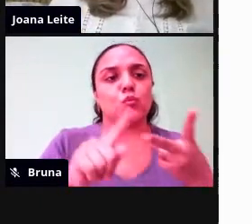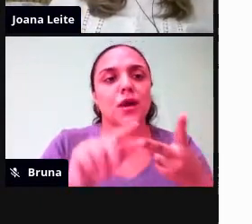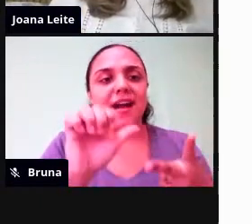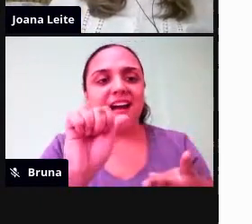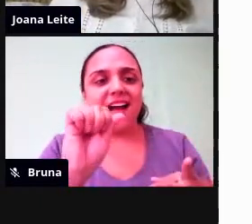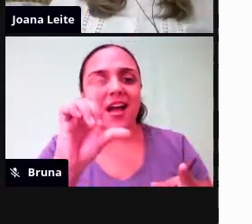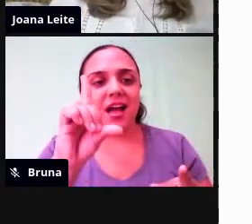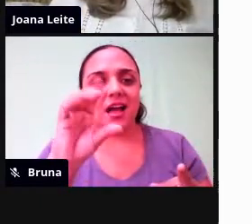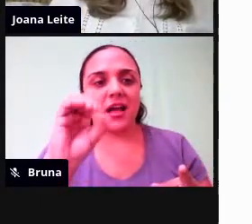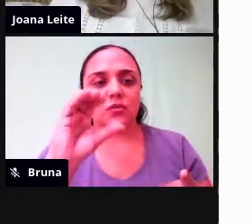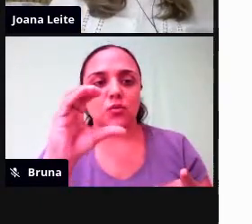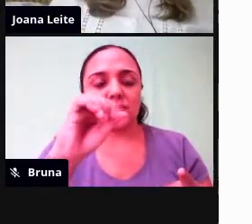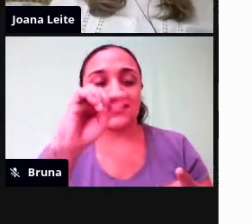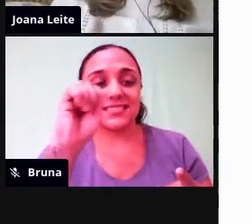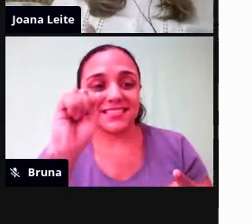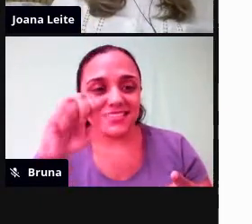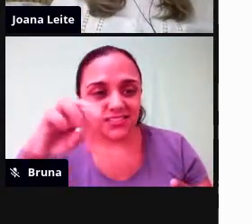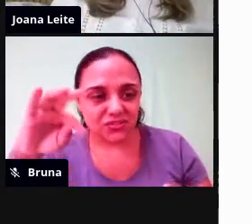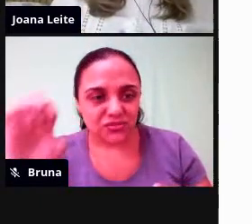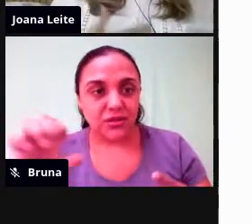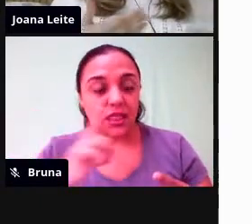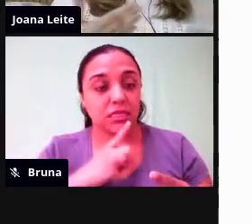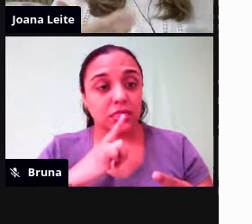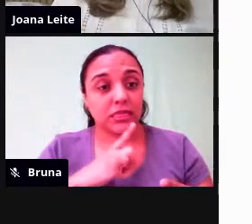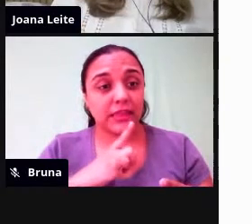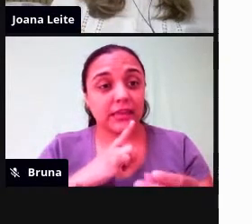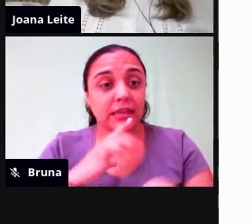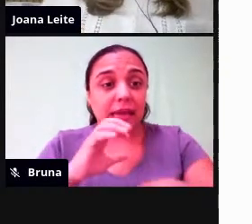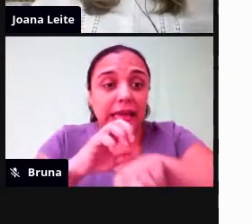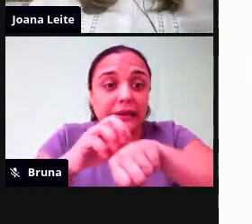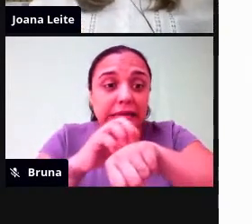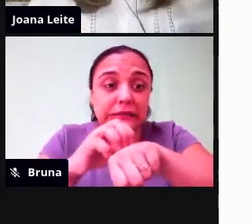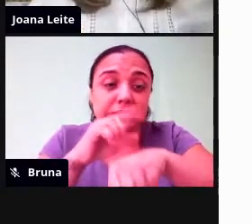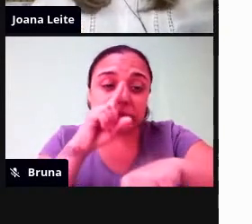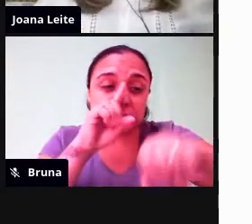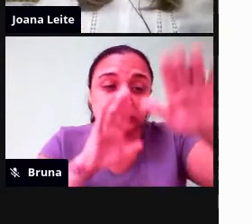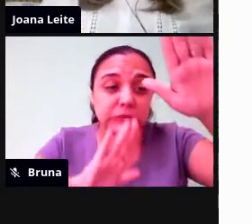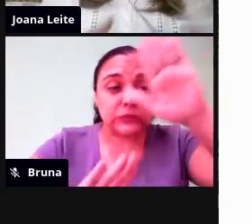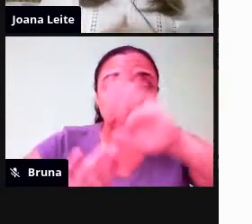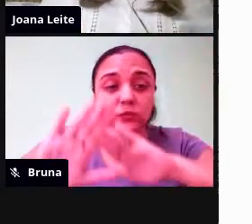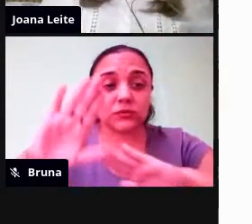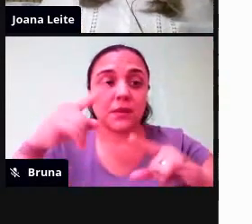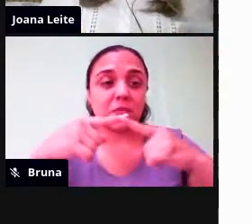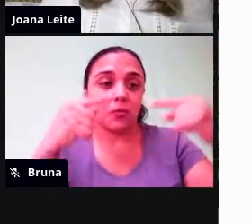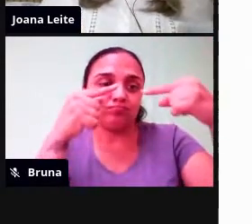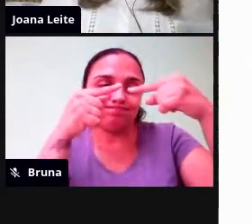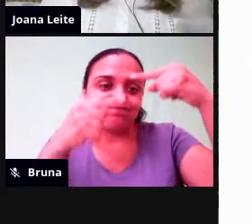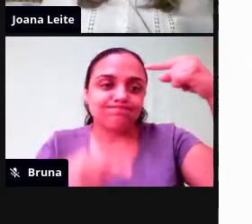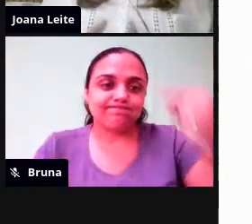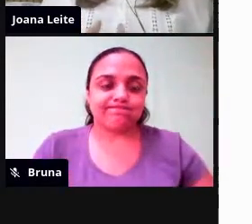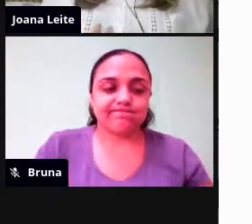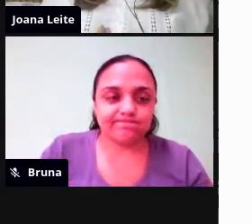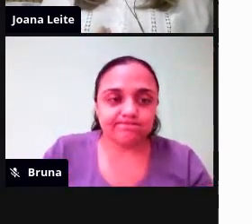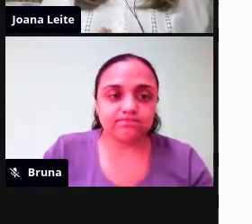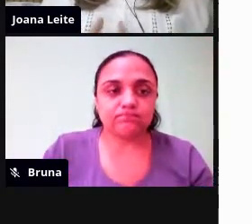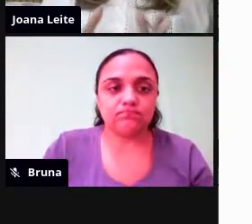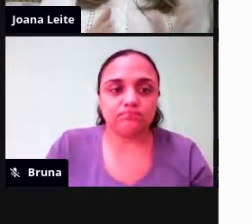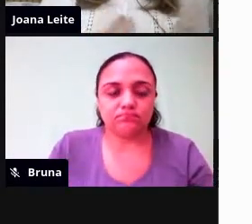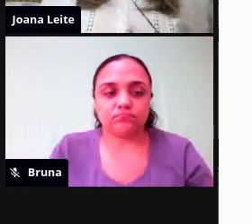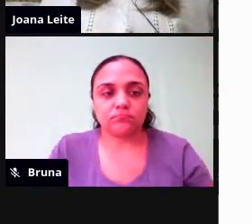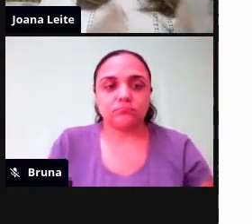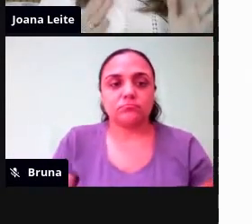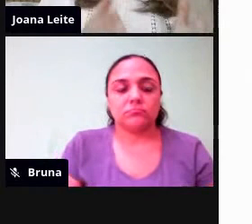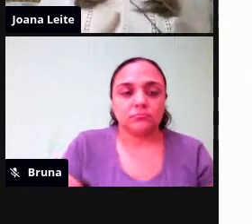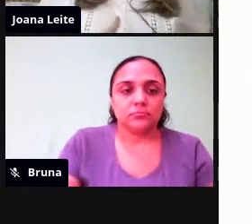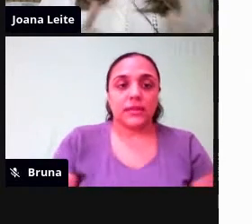alimentares, eles apresentam uma composição grande, tanto de compostos fenólicos quanto de salicilatos, que aí a gente precisa eliminar. Então, simplesmente,